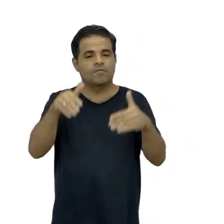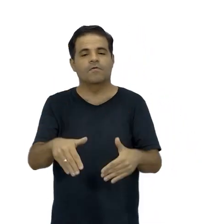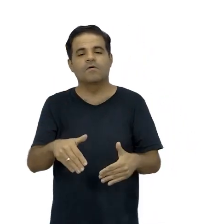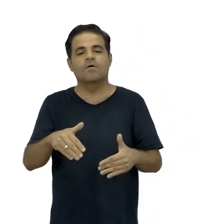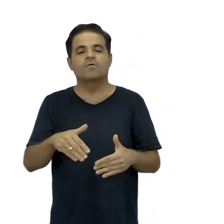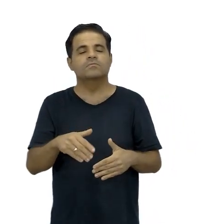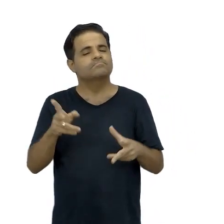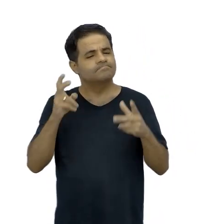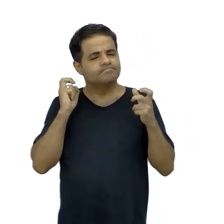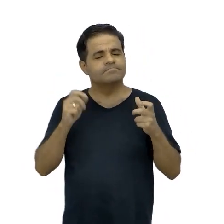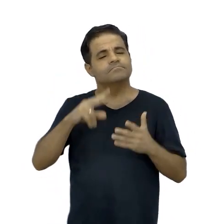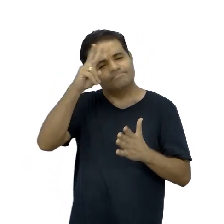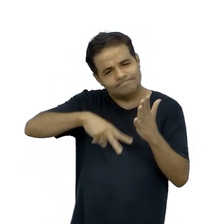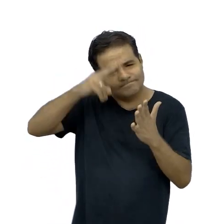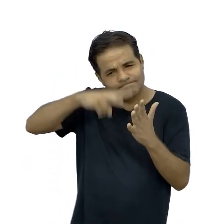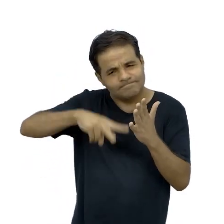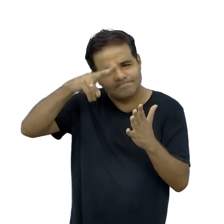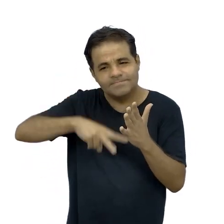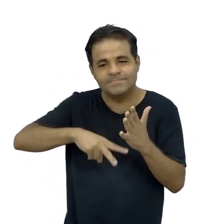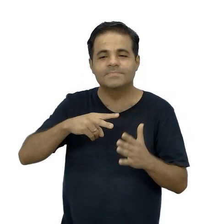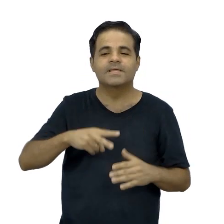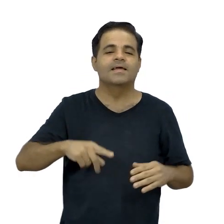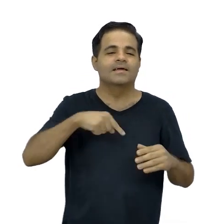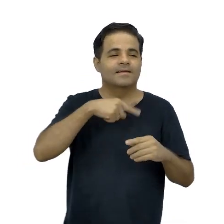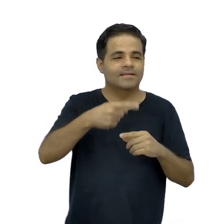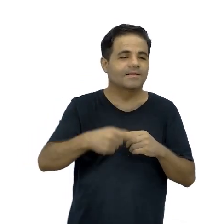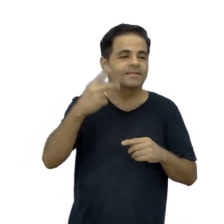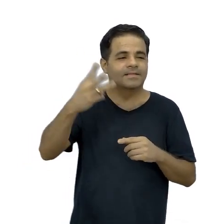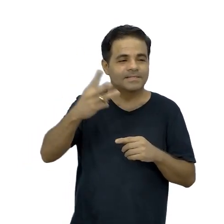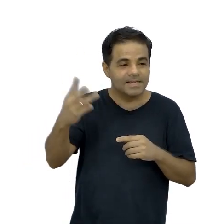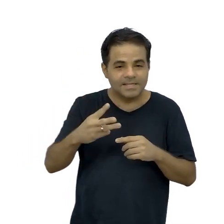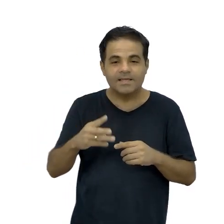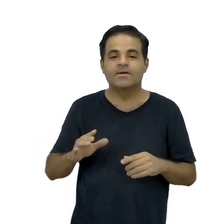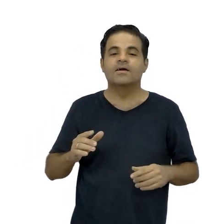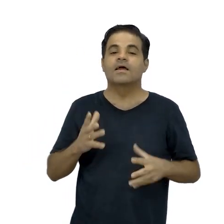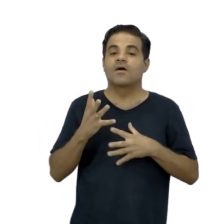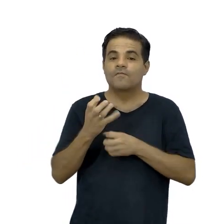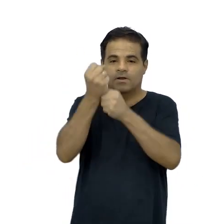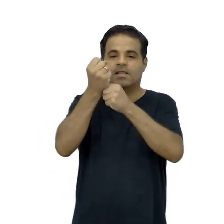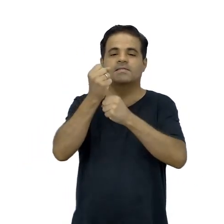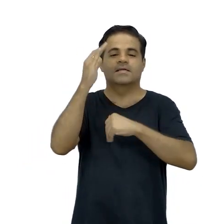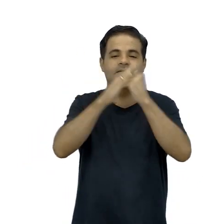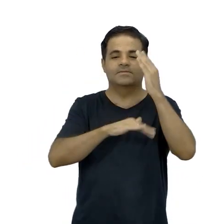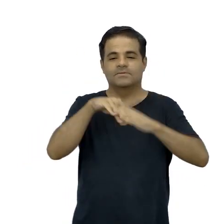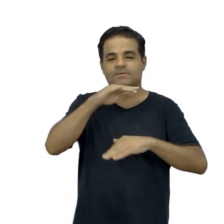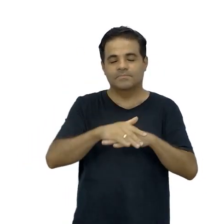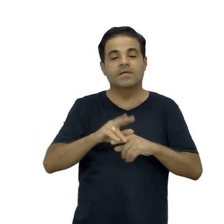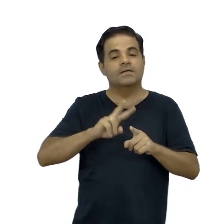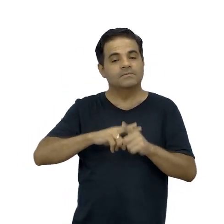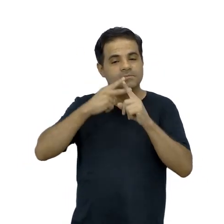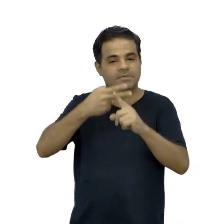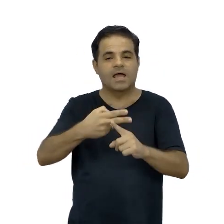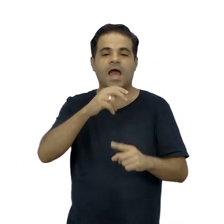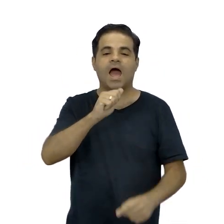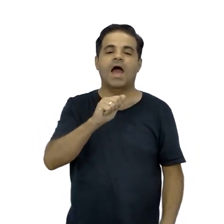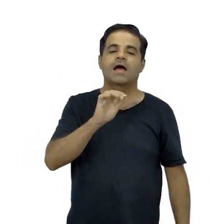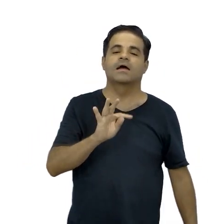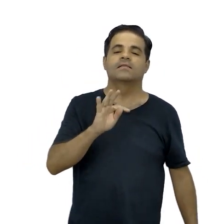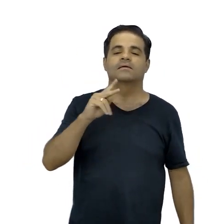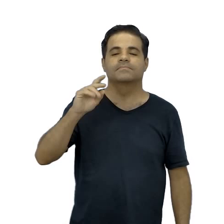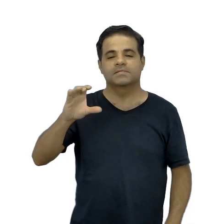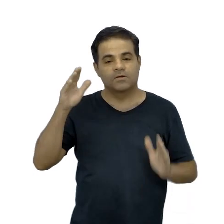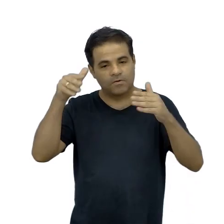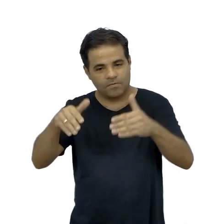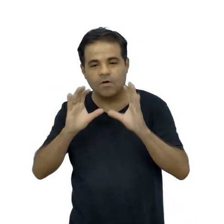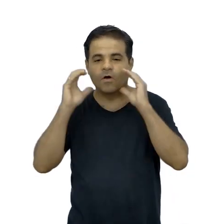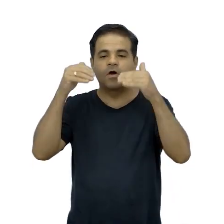a concepção de leitura. E o terceiro momento, fortalecer as ações de desdobramento da TPC com